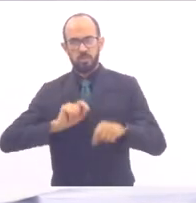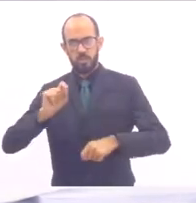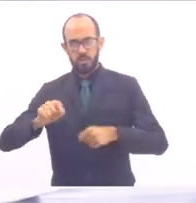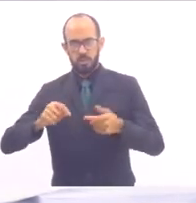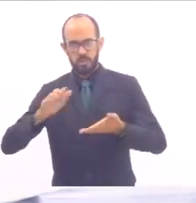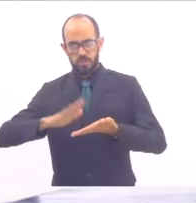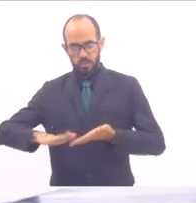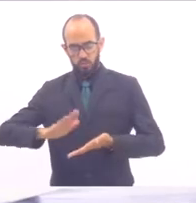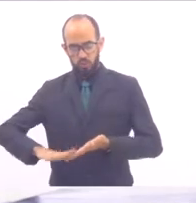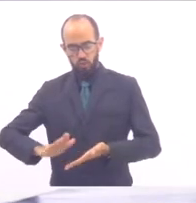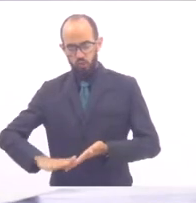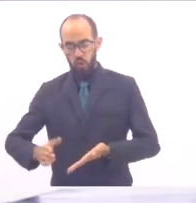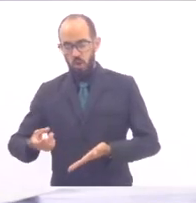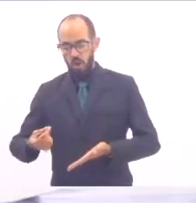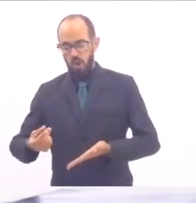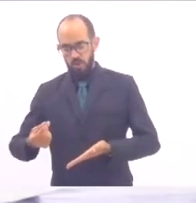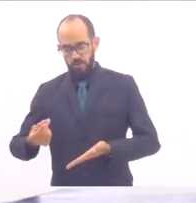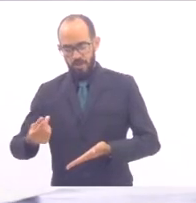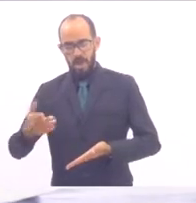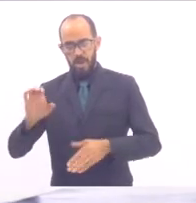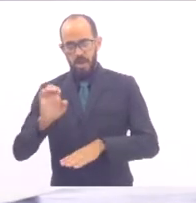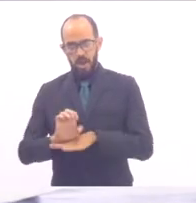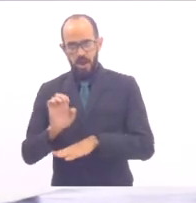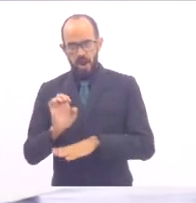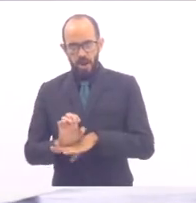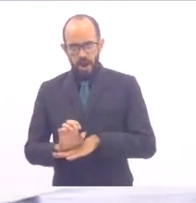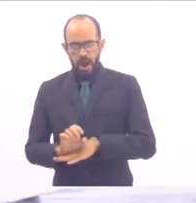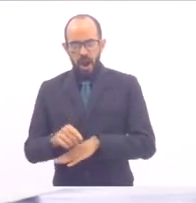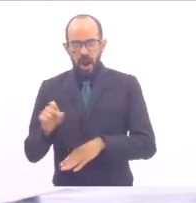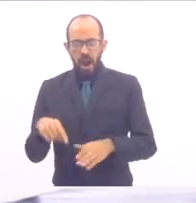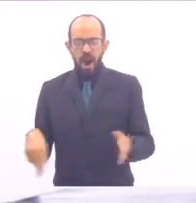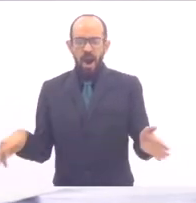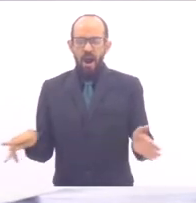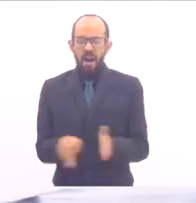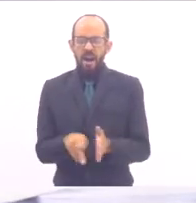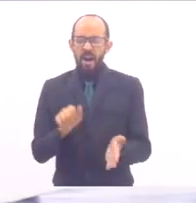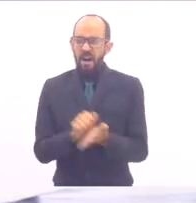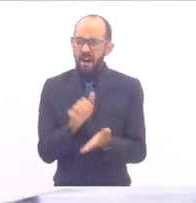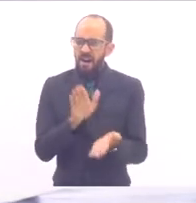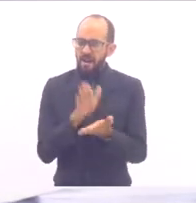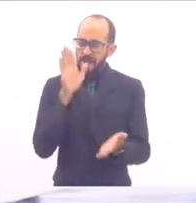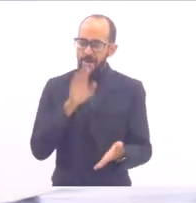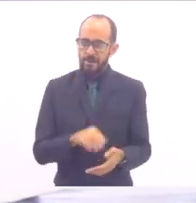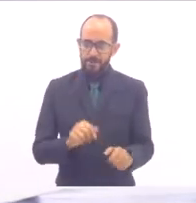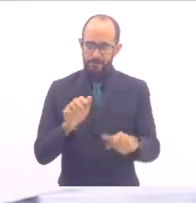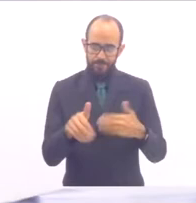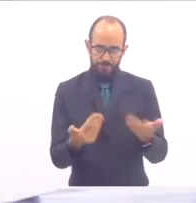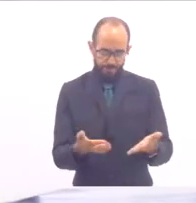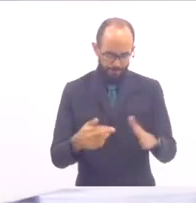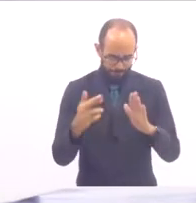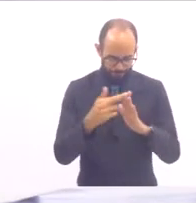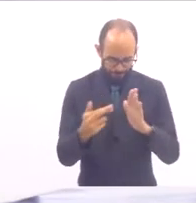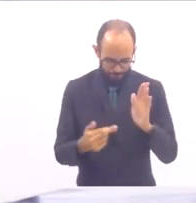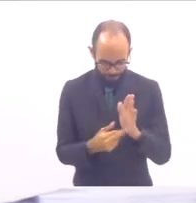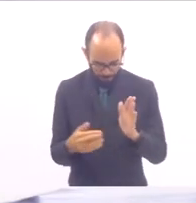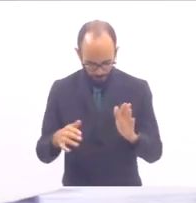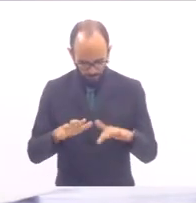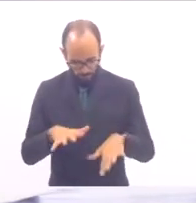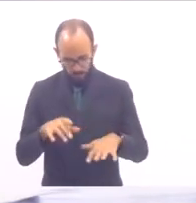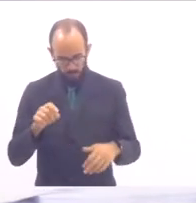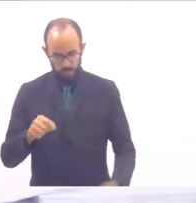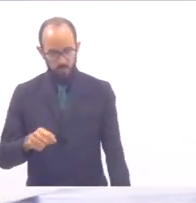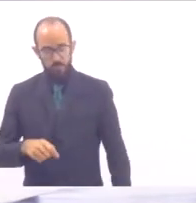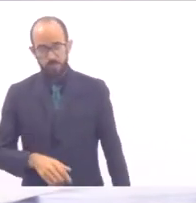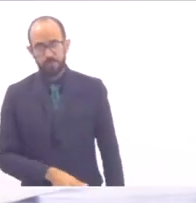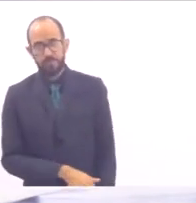dinheiro do Estado, então é dinheiro dos próprios poluidores. Então, é condicionante, é multa, é